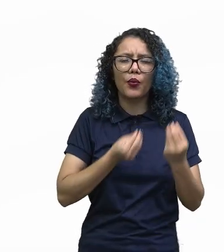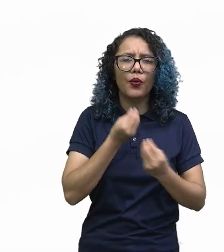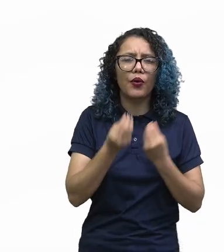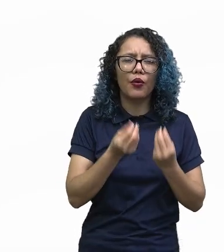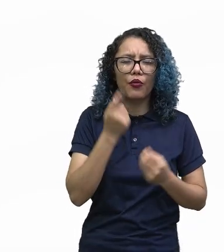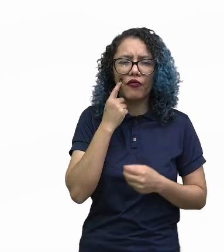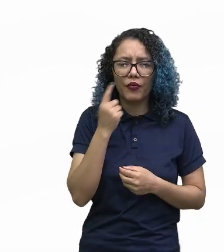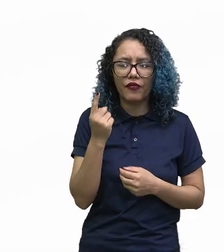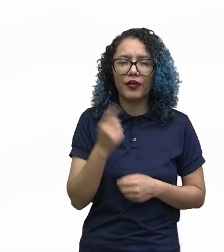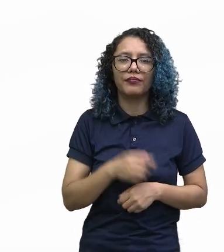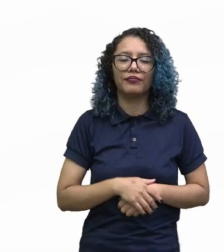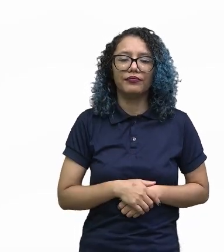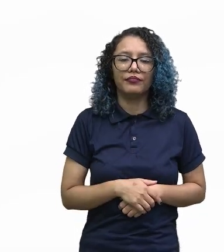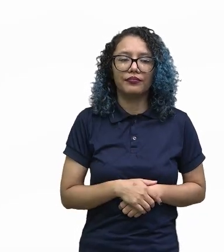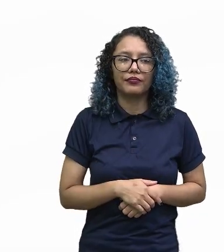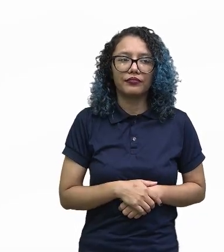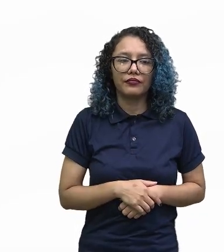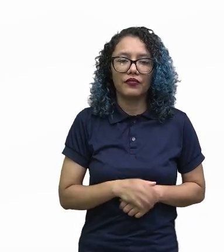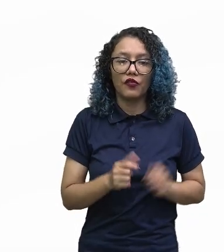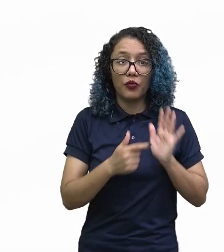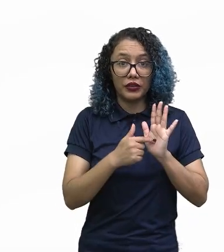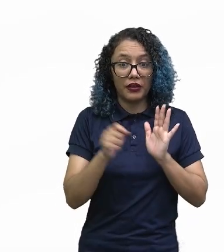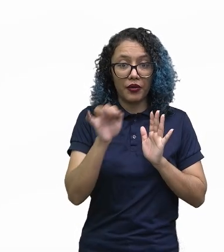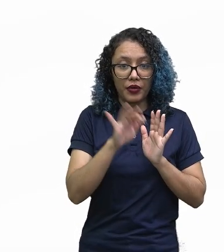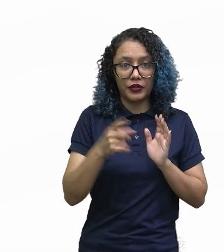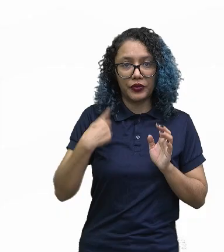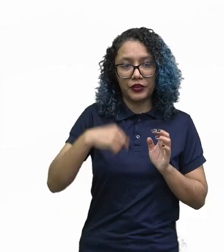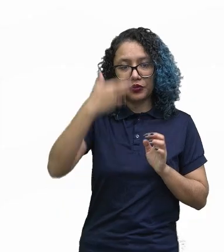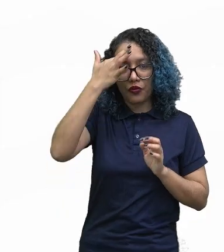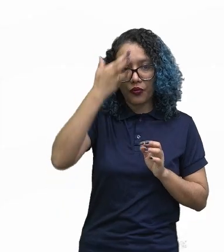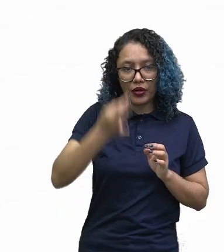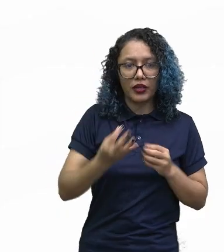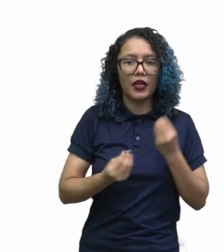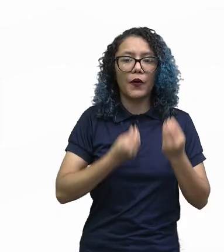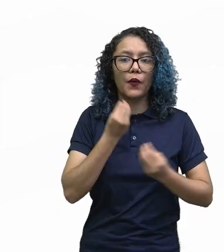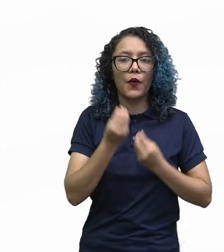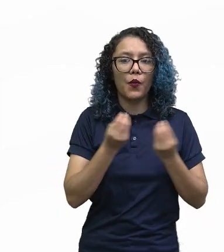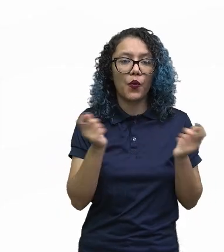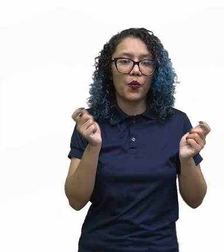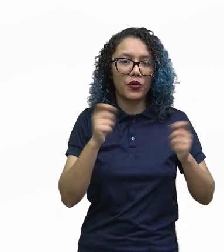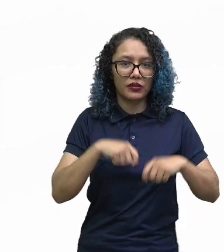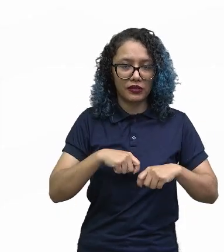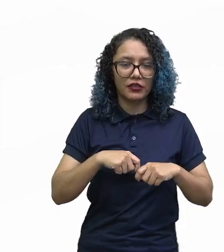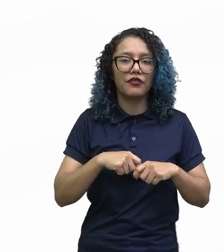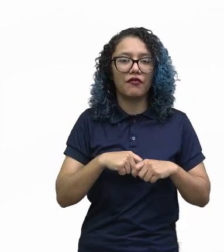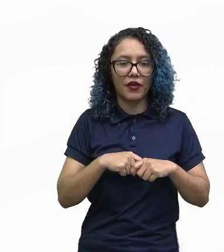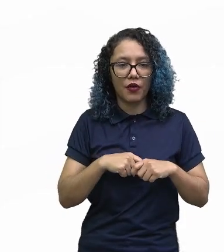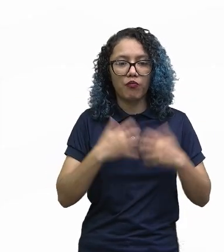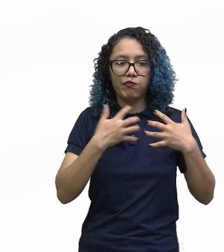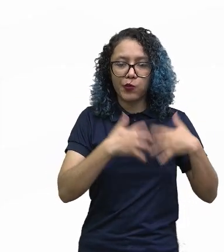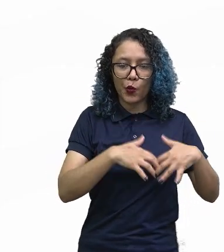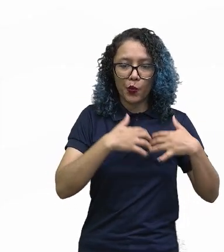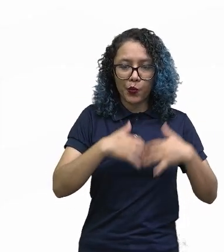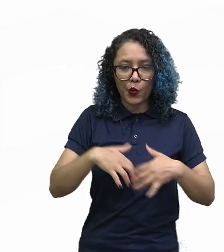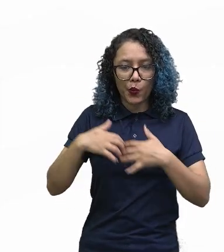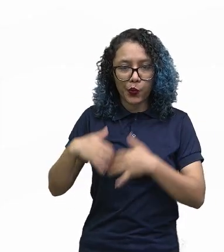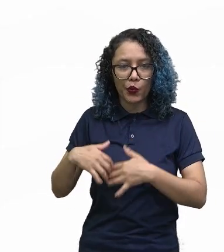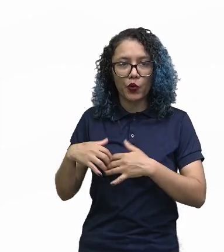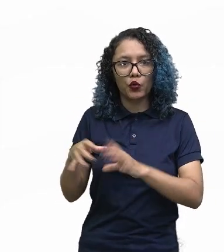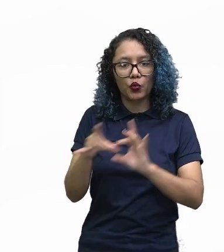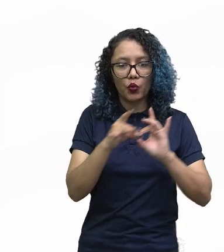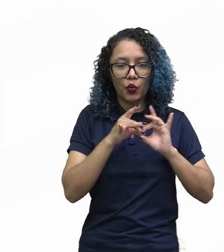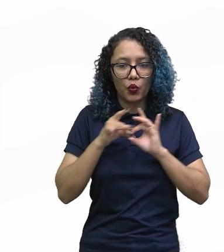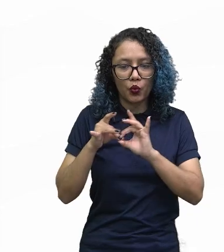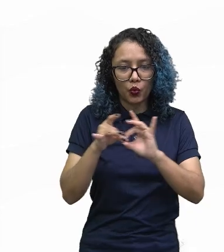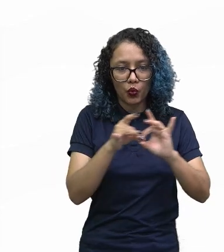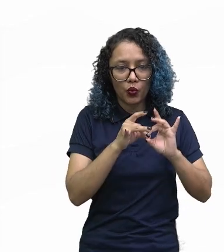mais um pouco, mais algumas imagens para a gente entender como esses sistemas estão atuando de forma integrada. A gente começa então com